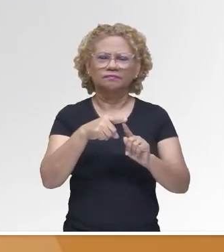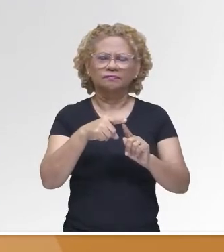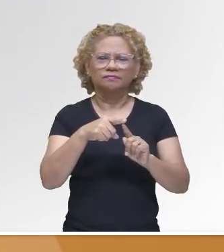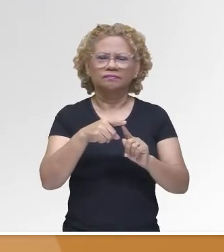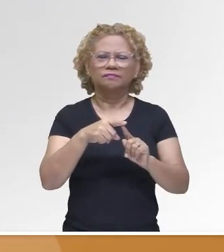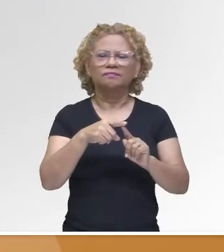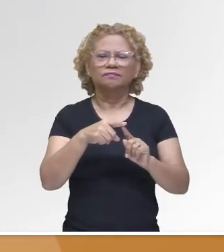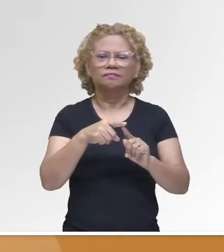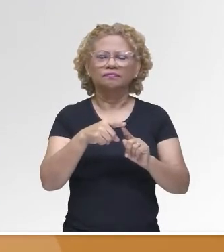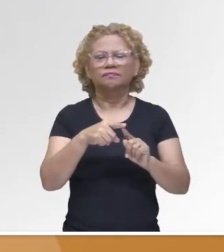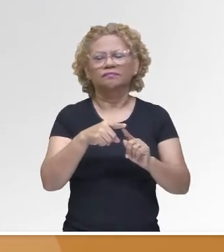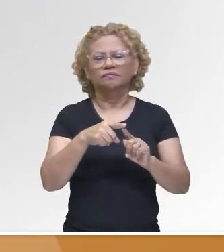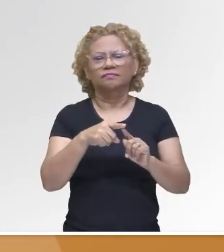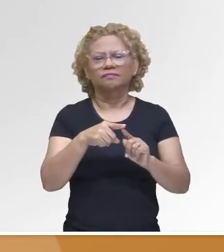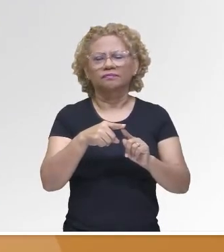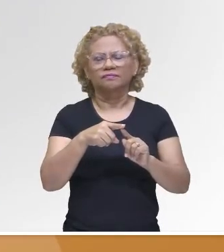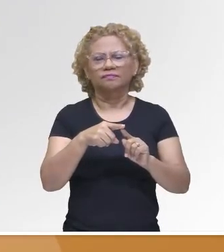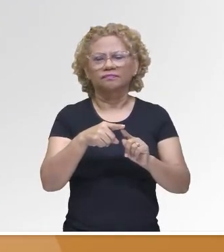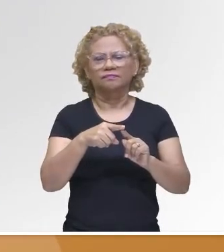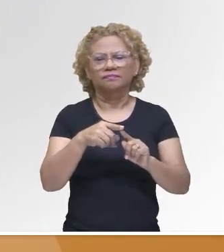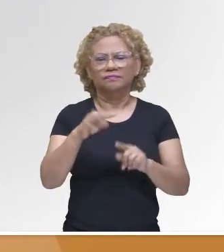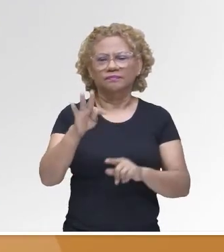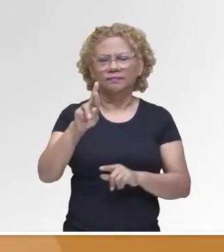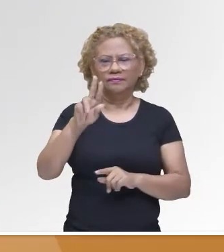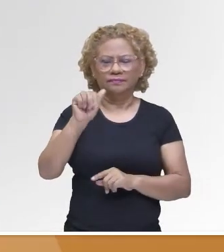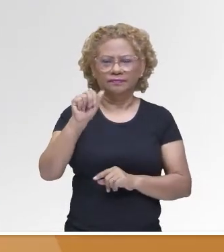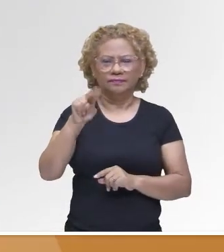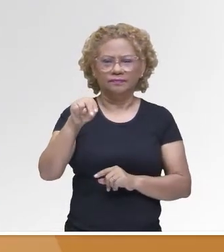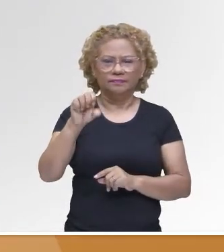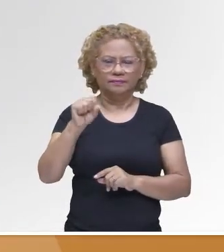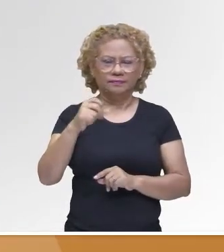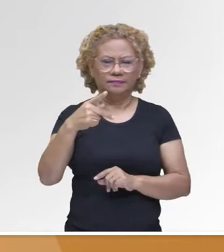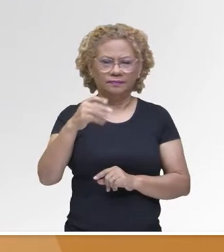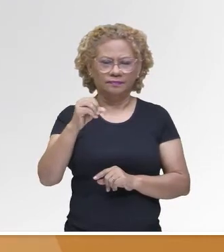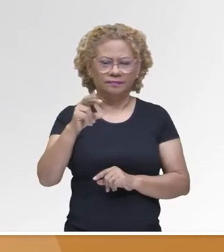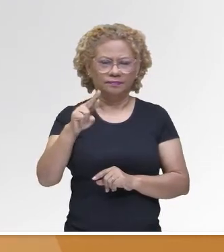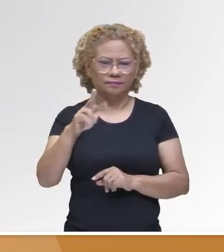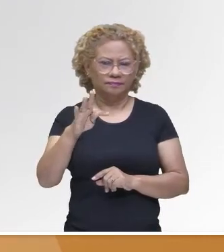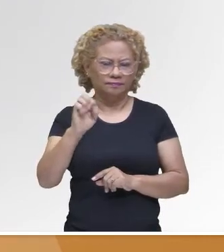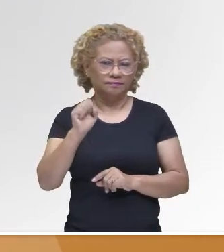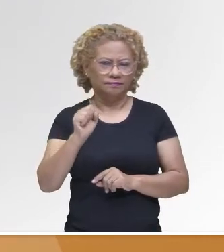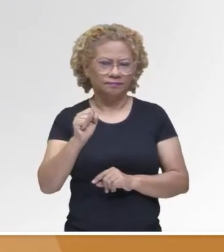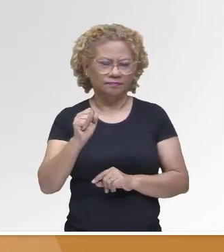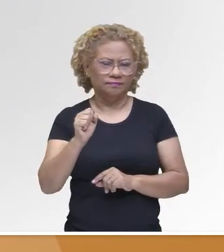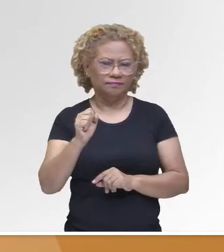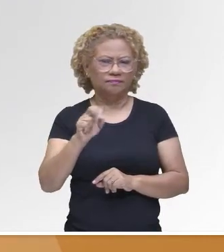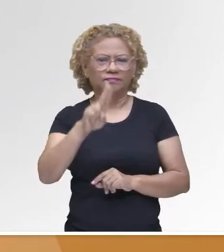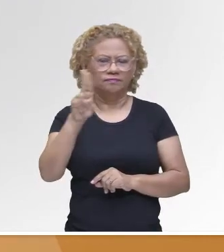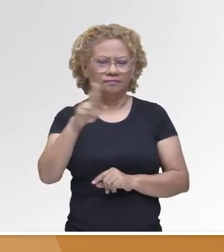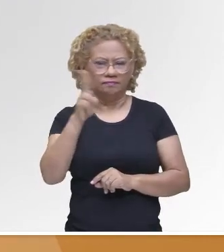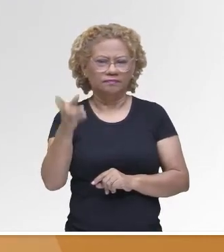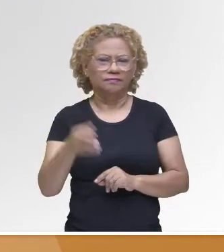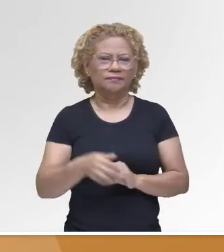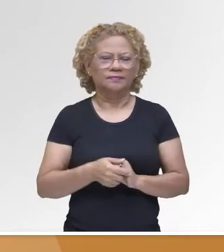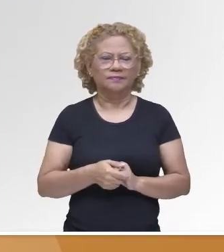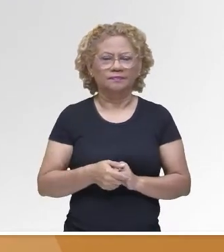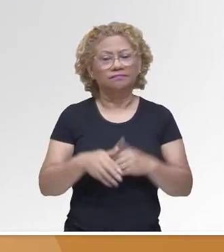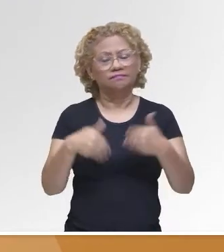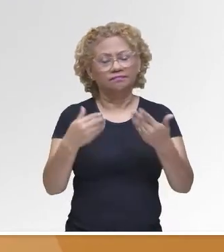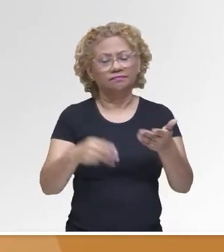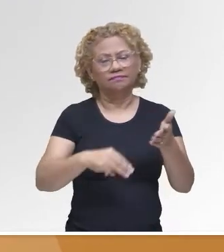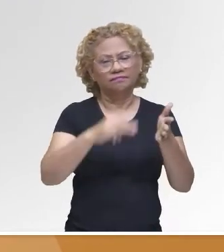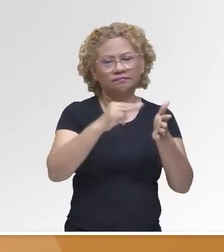Então, como, né? Eu vou fazer tudo isso. Então, o método é esse caminho que me ajuda a